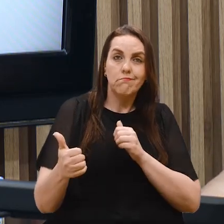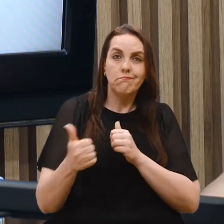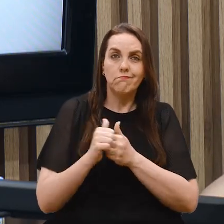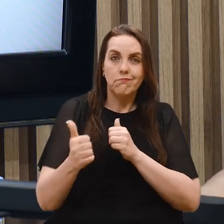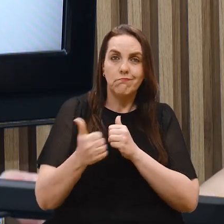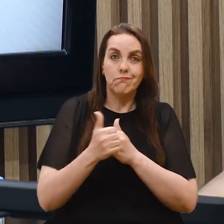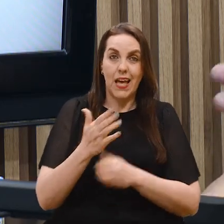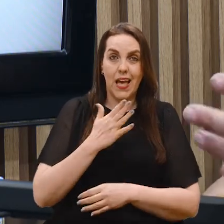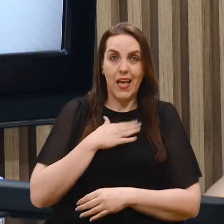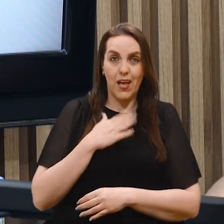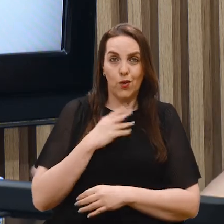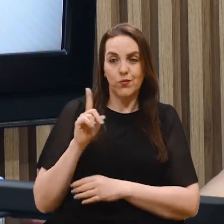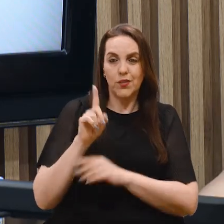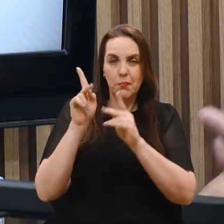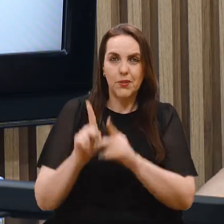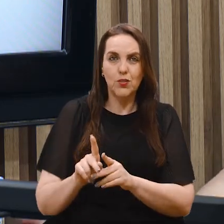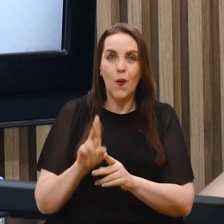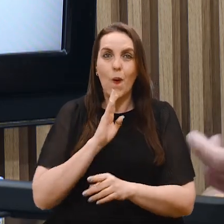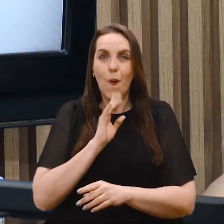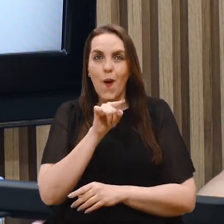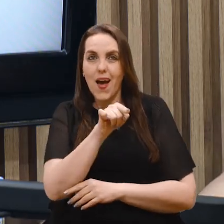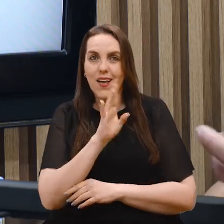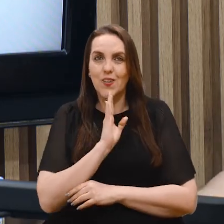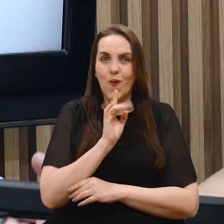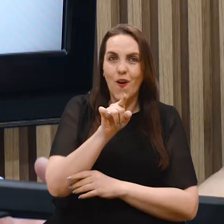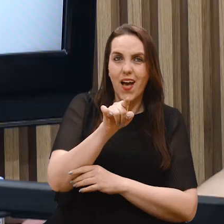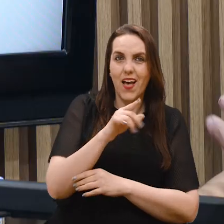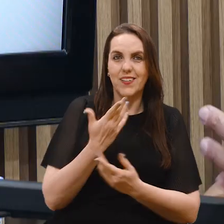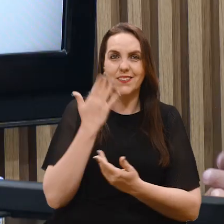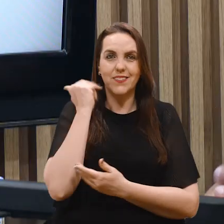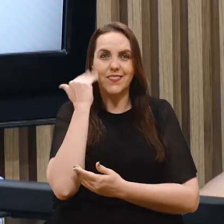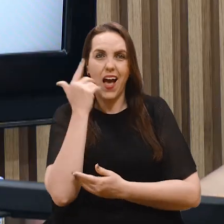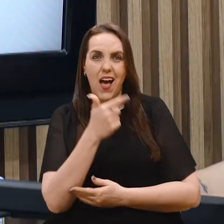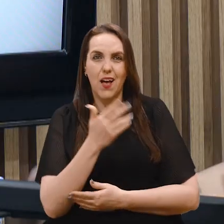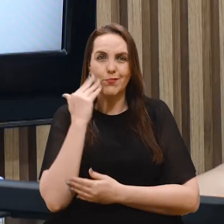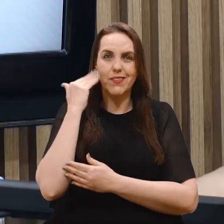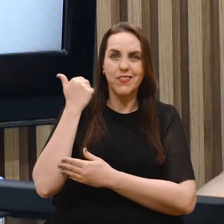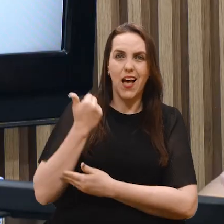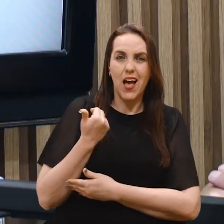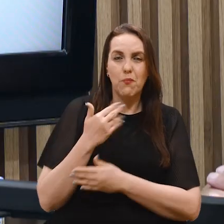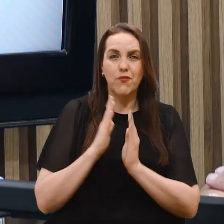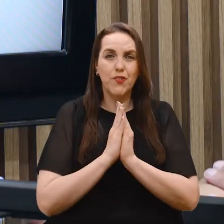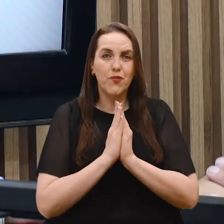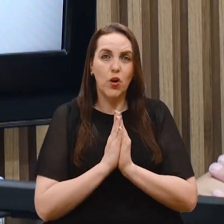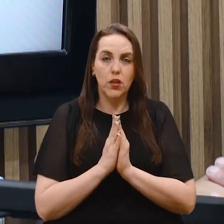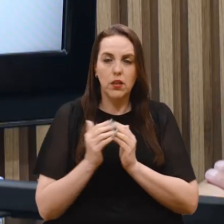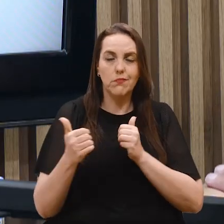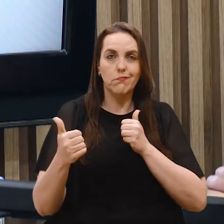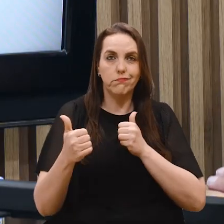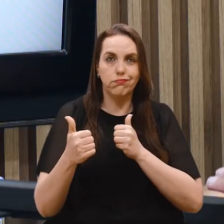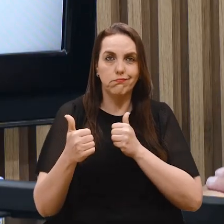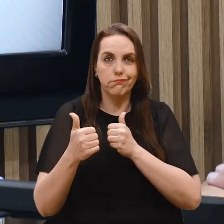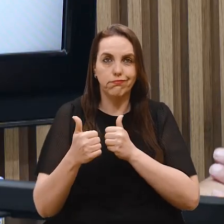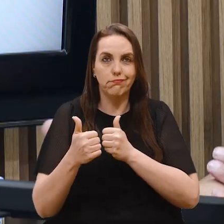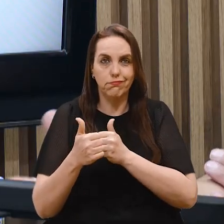e aí o pessoal, tu conhece fulano, tu conhece ciclano, não consegue isso, para ver isso aqui. E a gente vai se aproximando. Aí quando